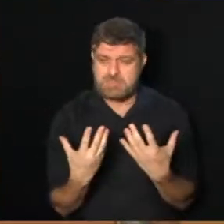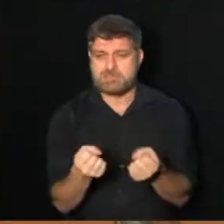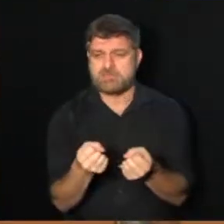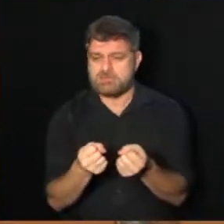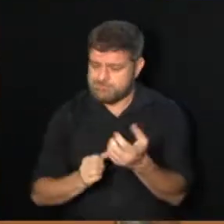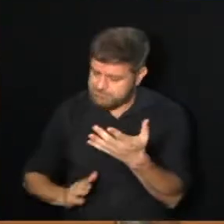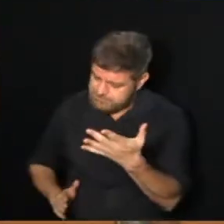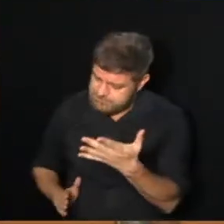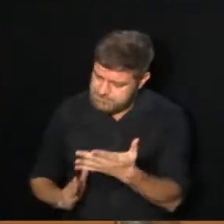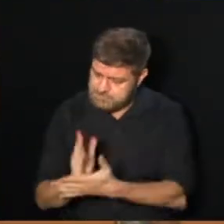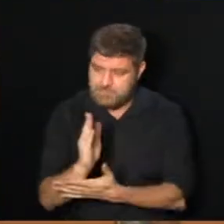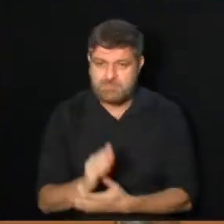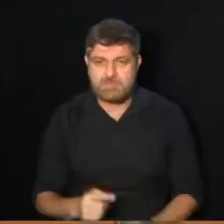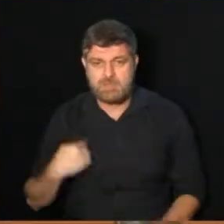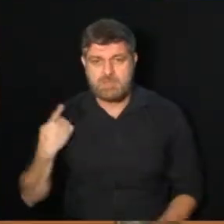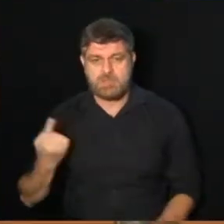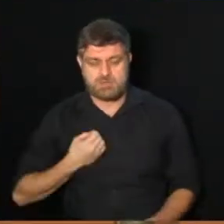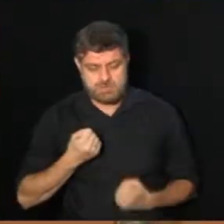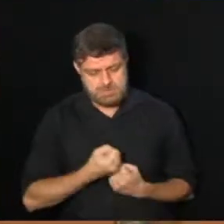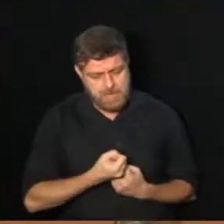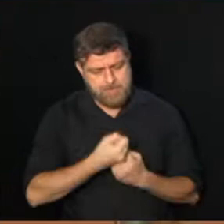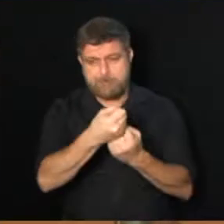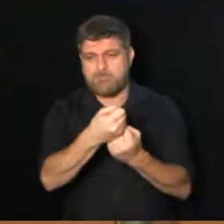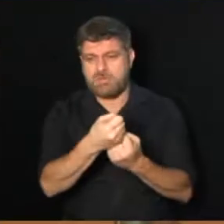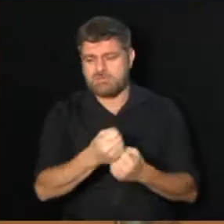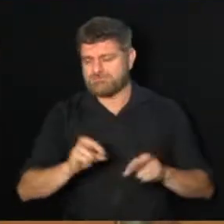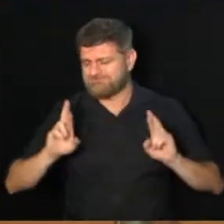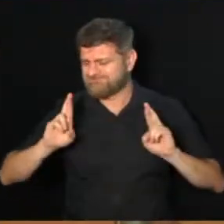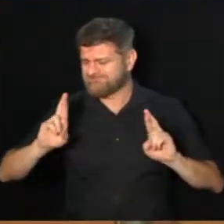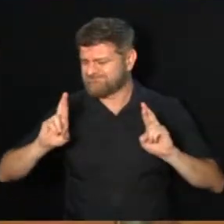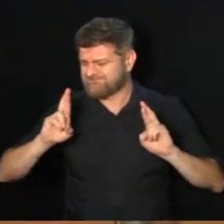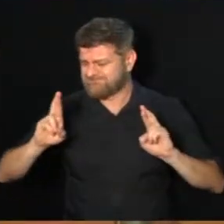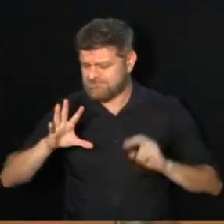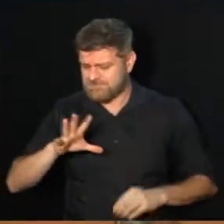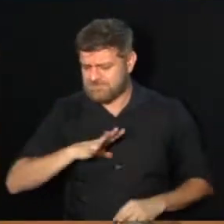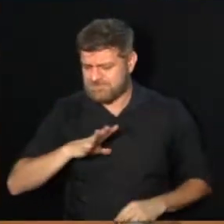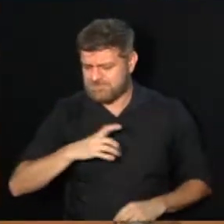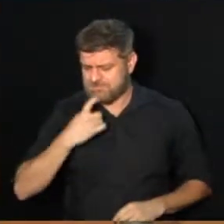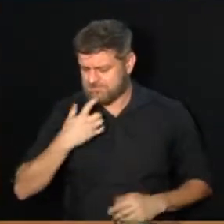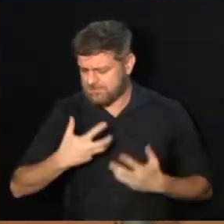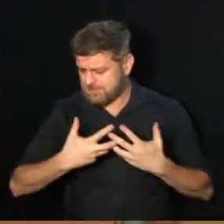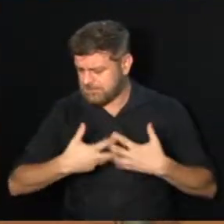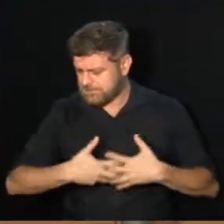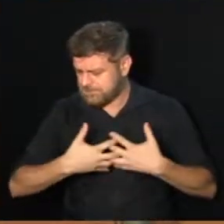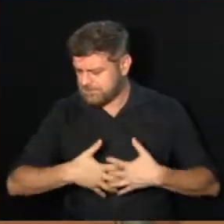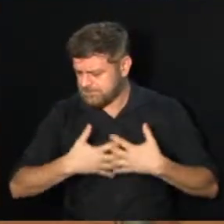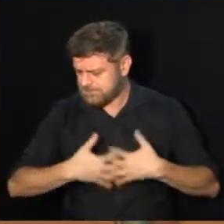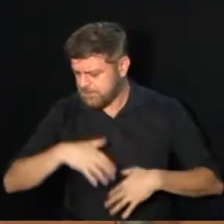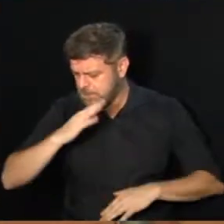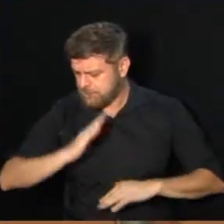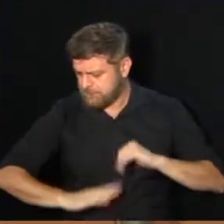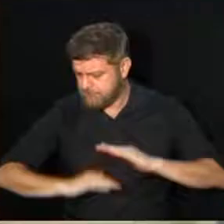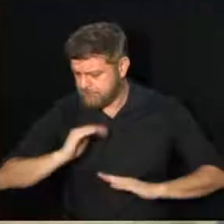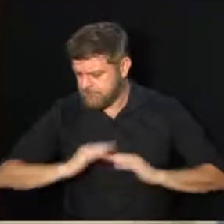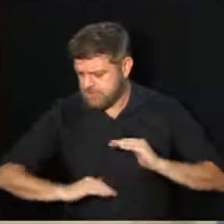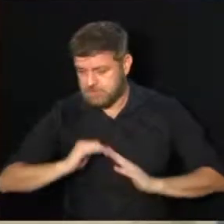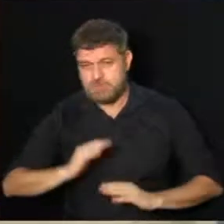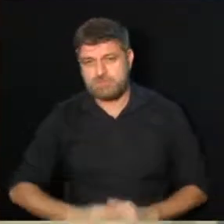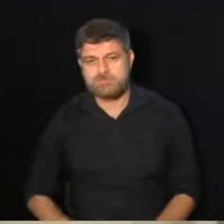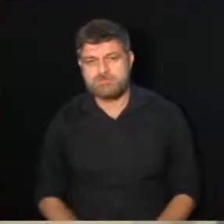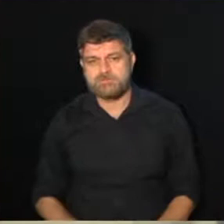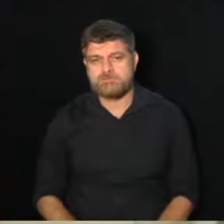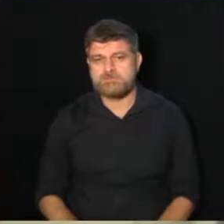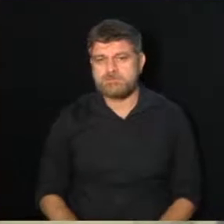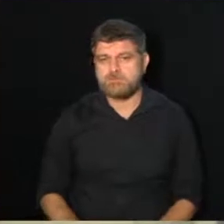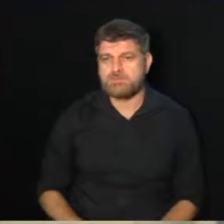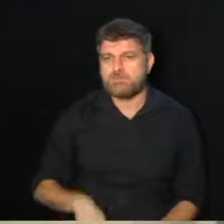que nós apoiamos e desejamos que ela seja aprovada e colocada em prática. Muito obrigado. Obrigado. Professor